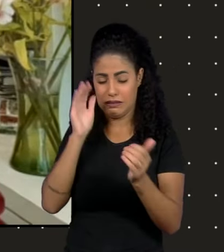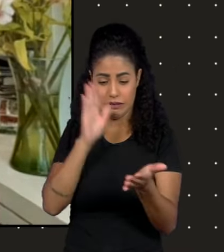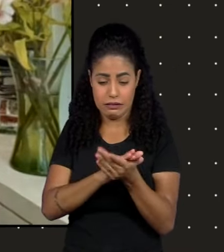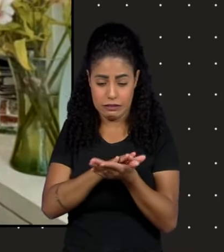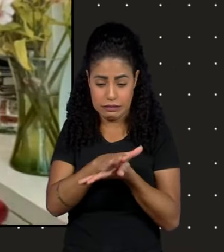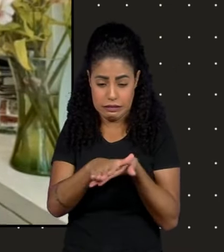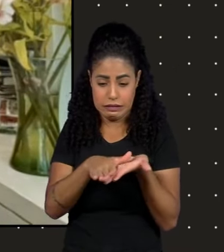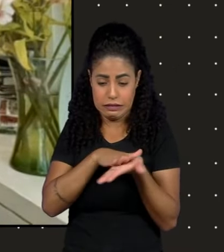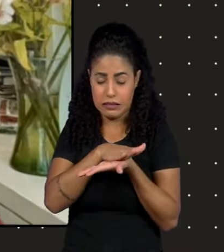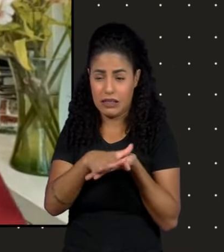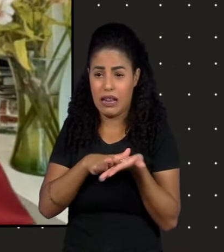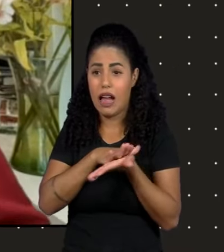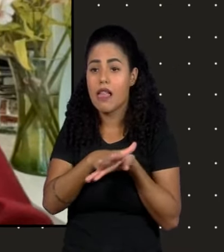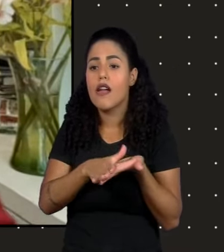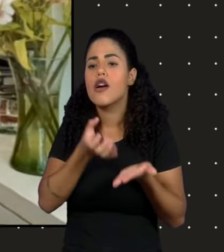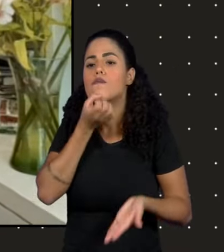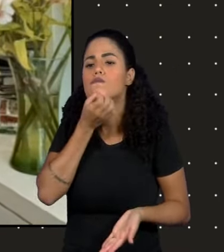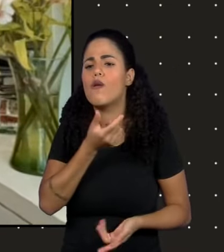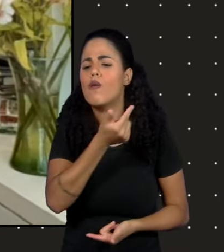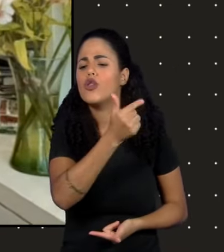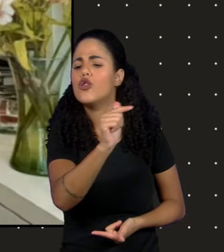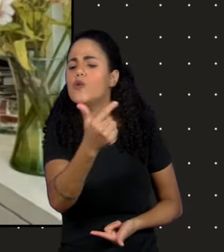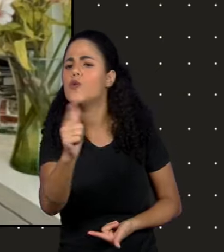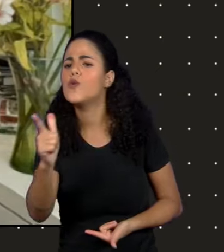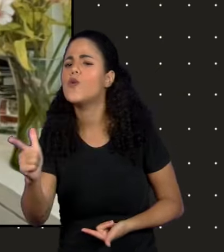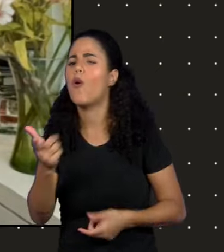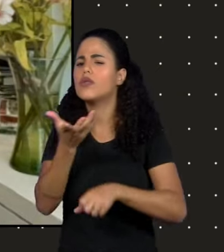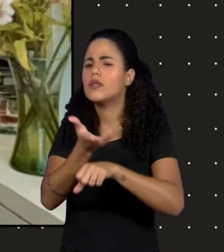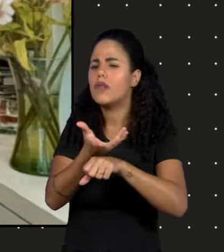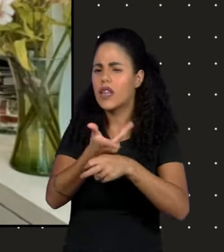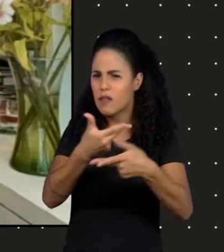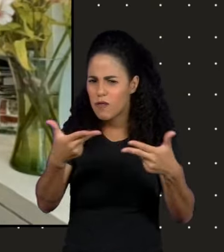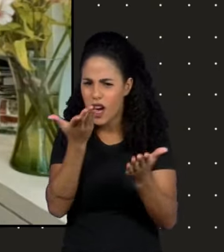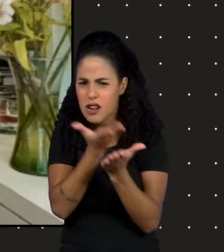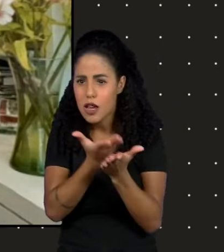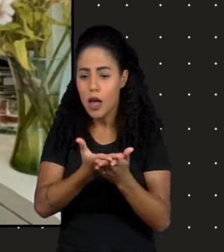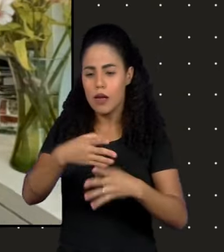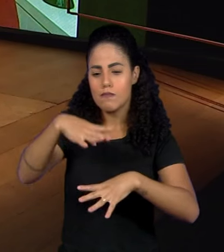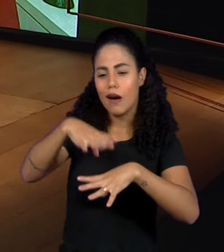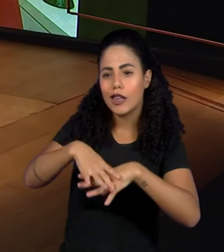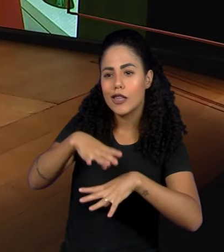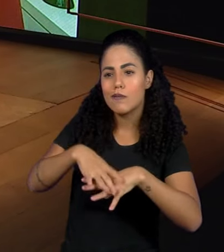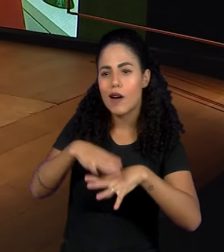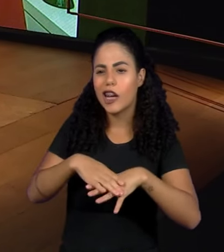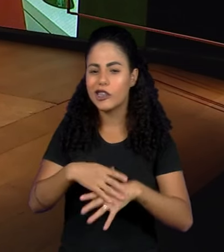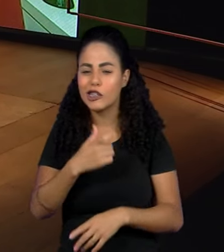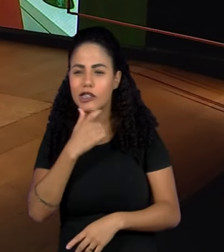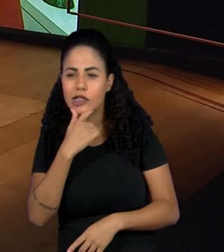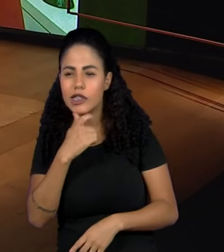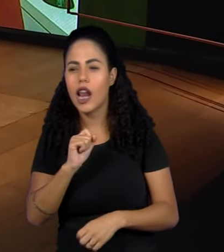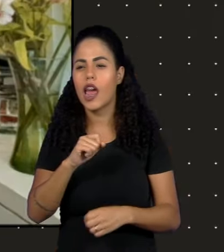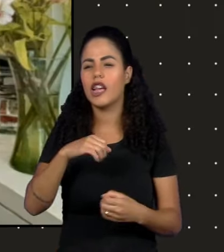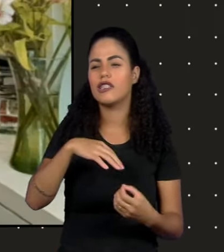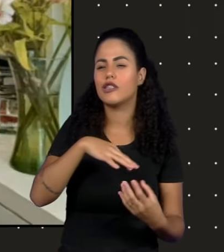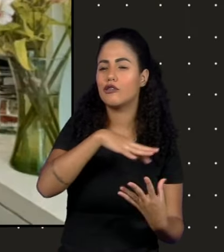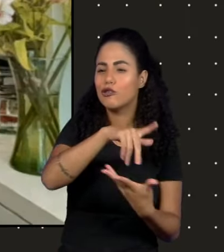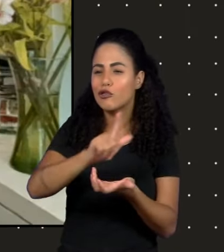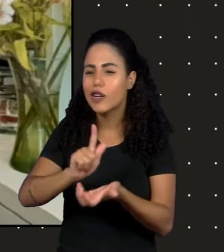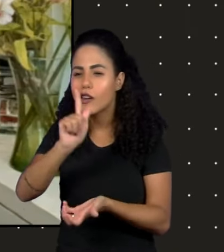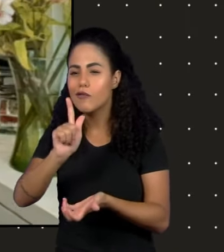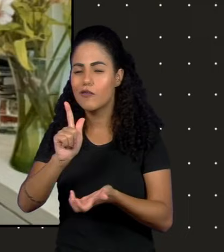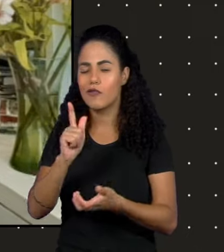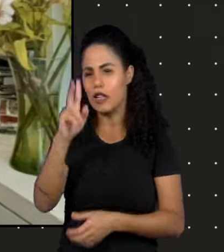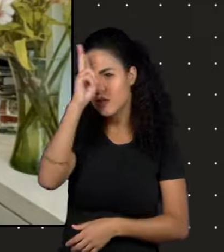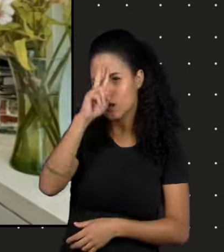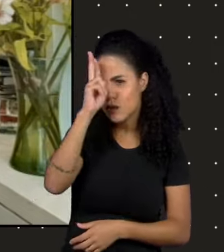Eu era bom nas outras matérias, principalmente matemática, português, geografia, história, e eu